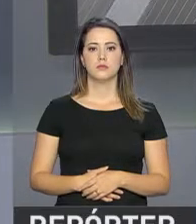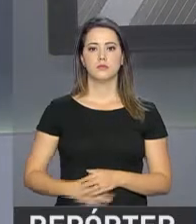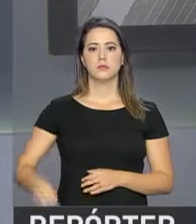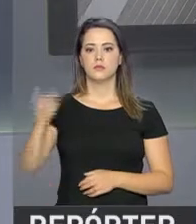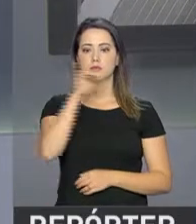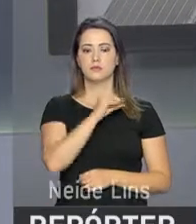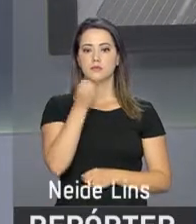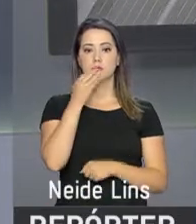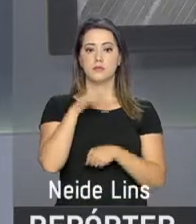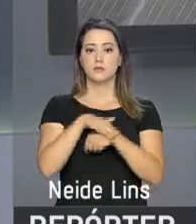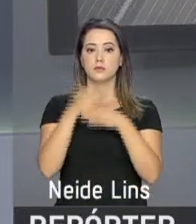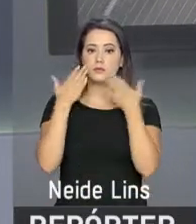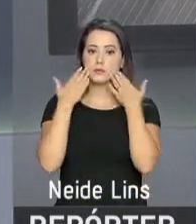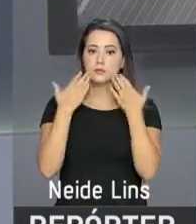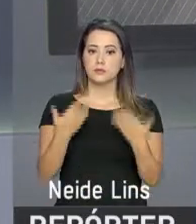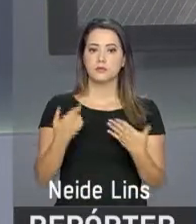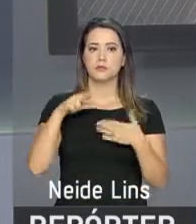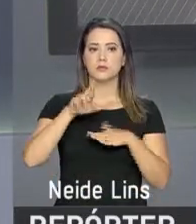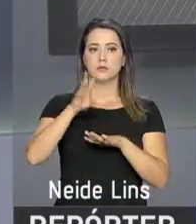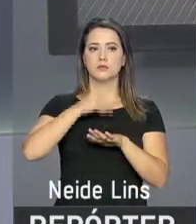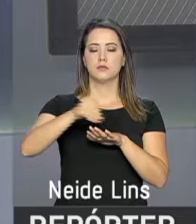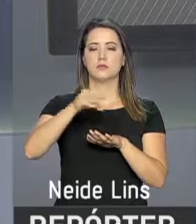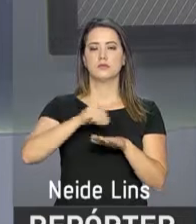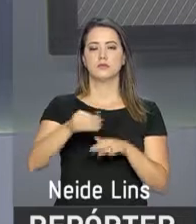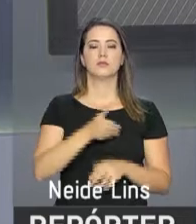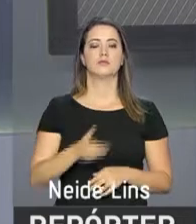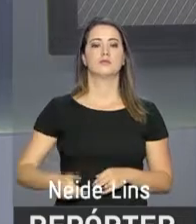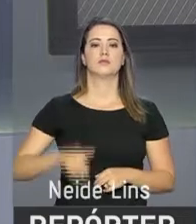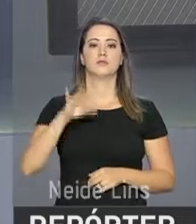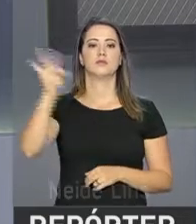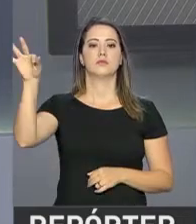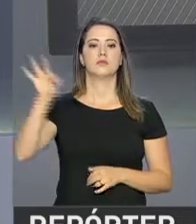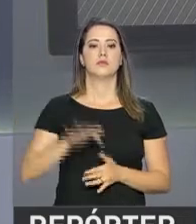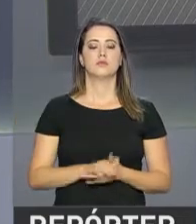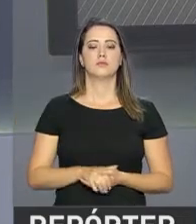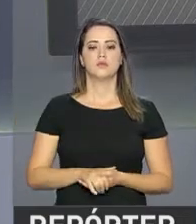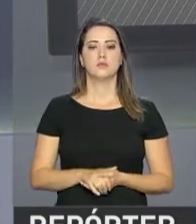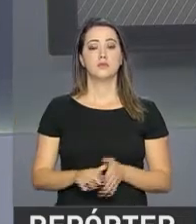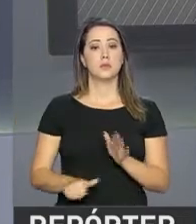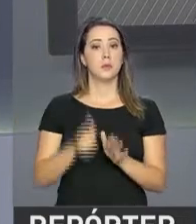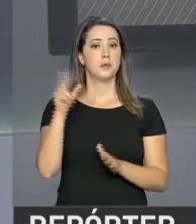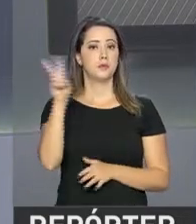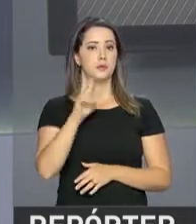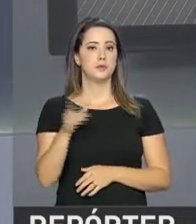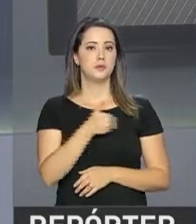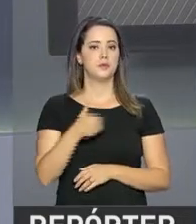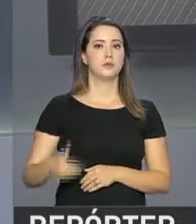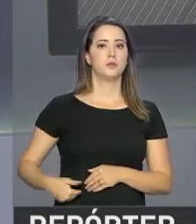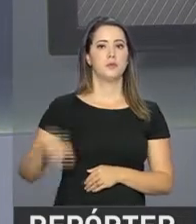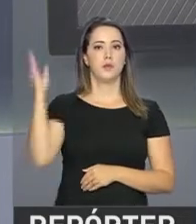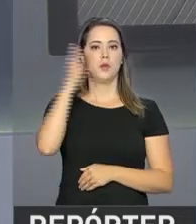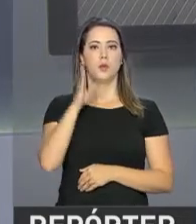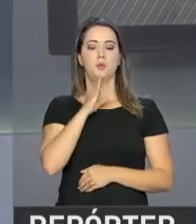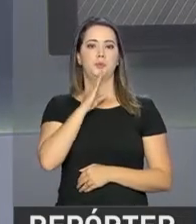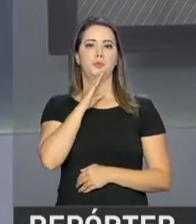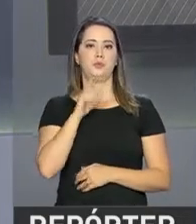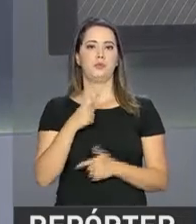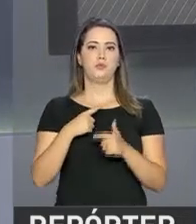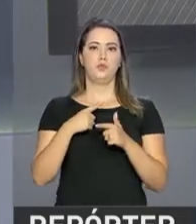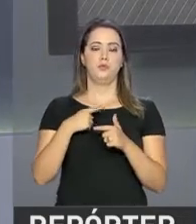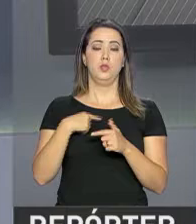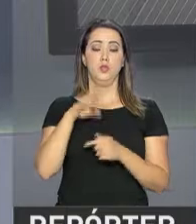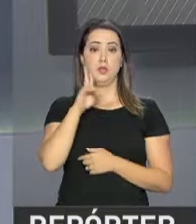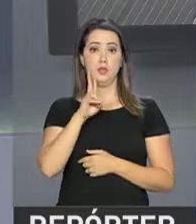Olá, boa noite. No ar o Repórter NBR com as notícias do governo federal. Pela primeira vez, o governo brasileiro reconheceu a condição